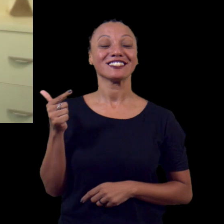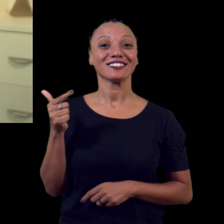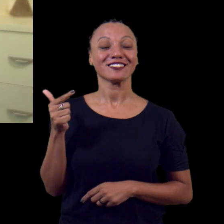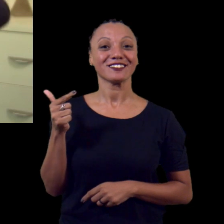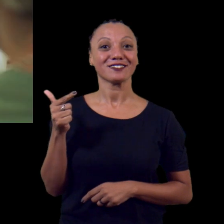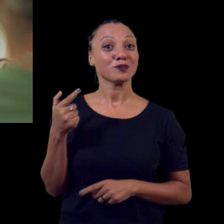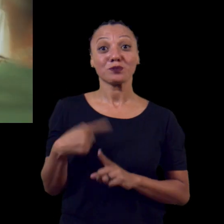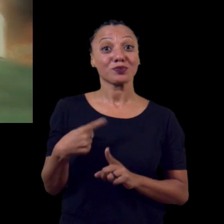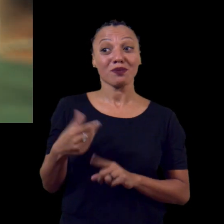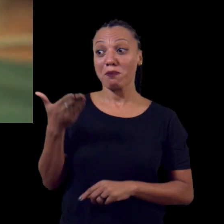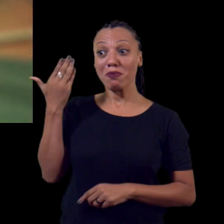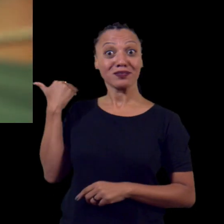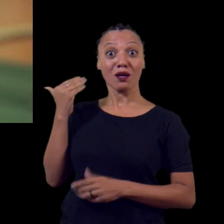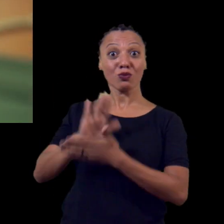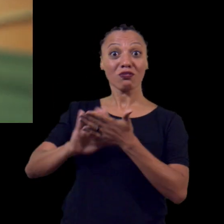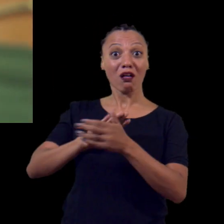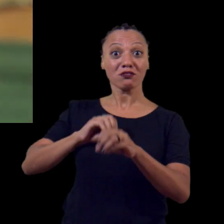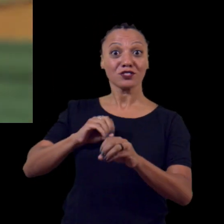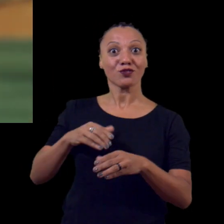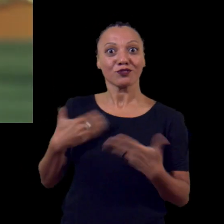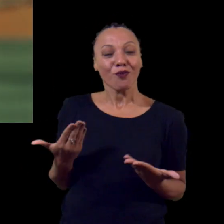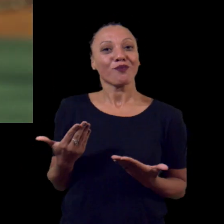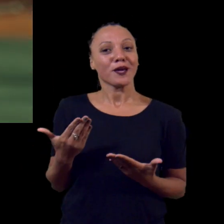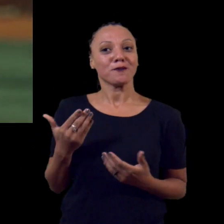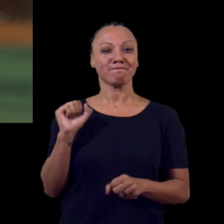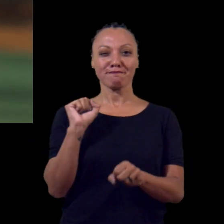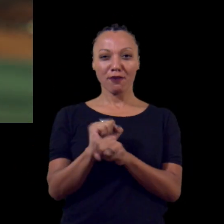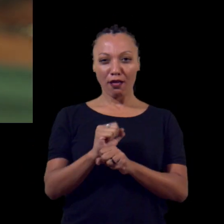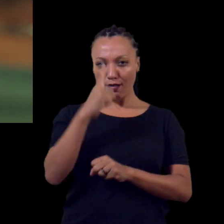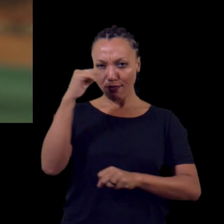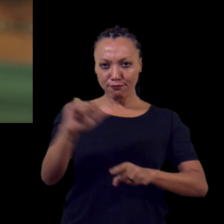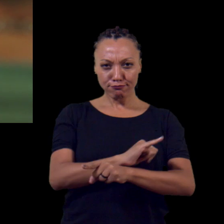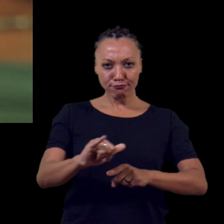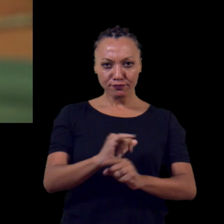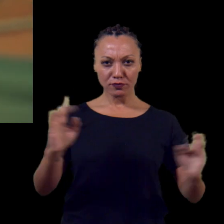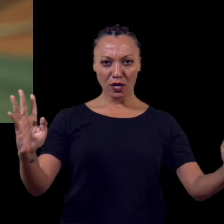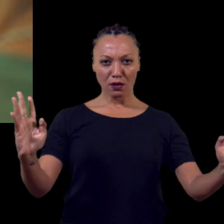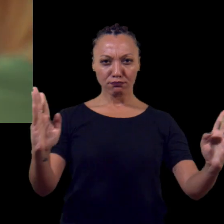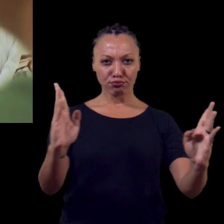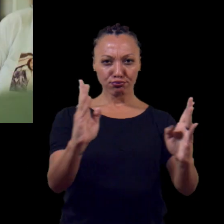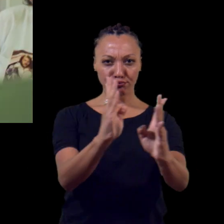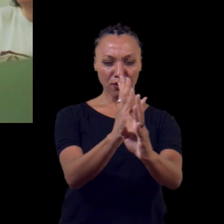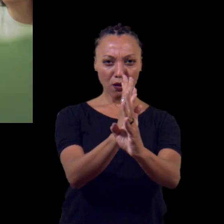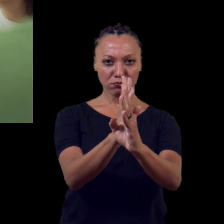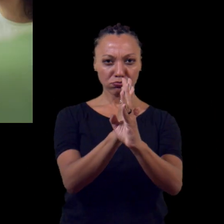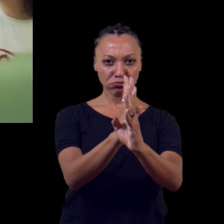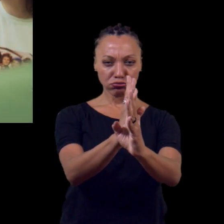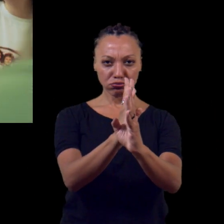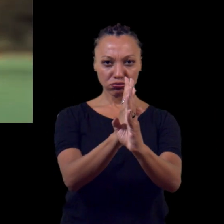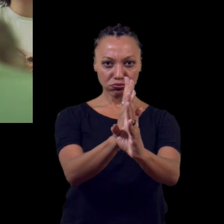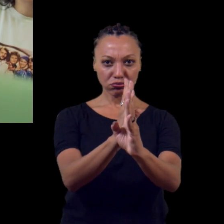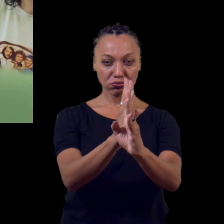uma fila com todos os garotos. Fiquei a 1 metro deles com a bola na mão e jogava a bola de 1 metro para ele cabecear.